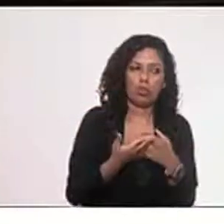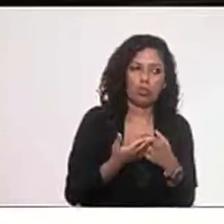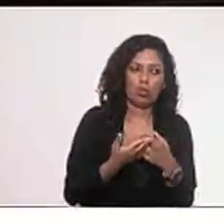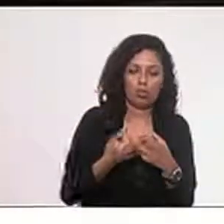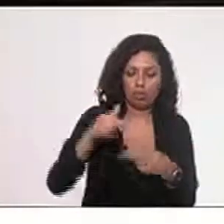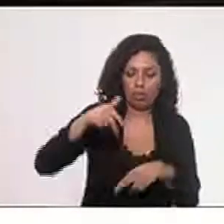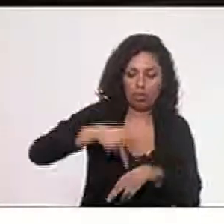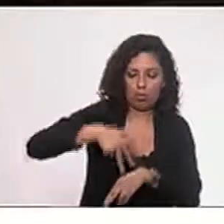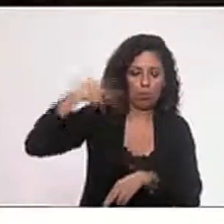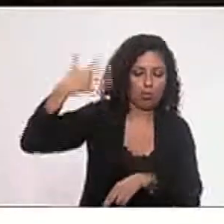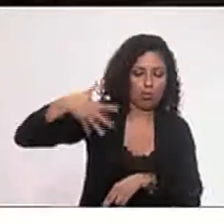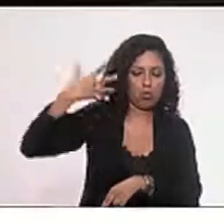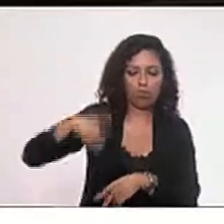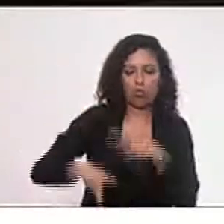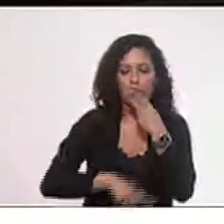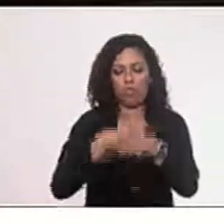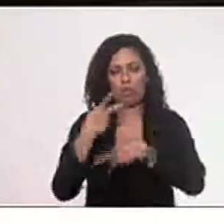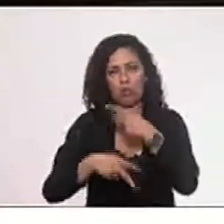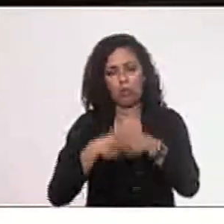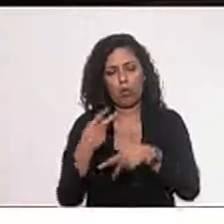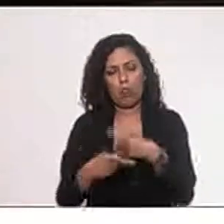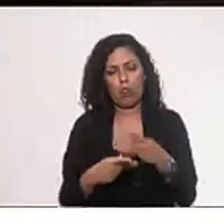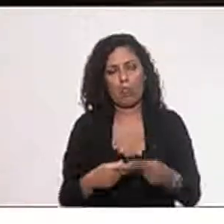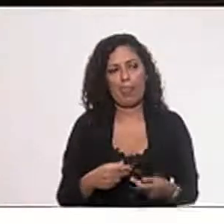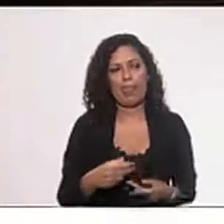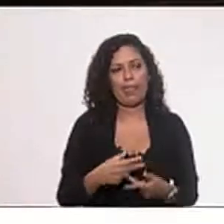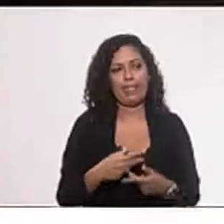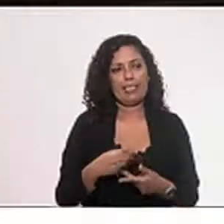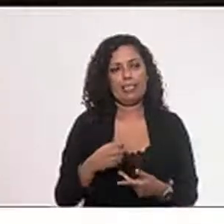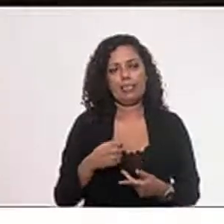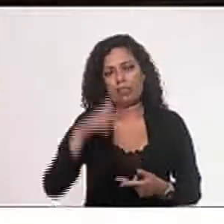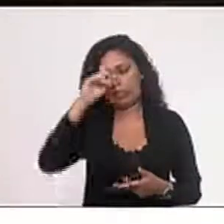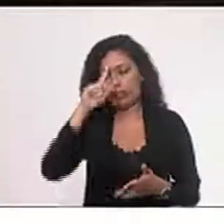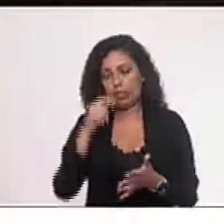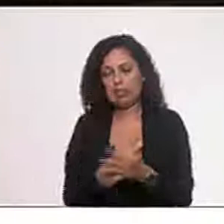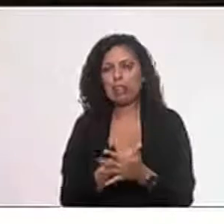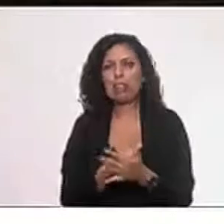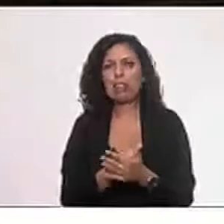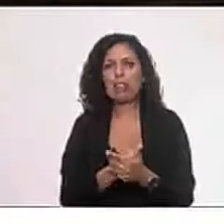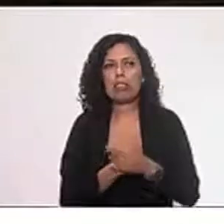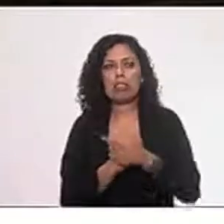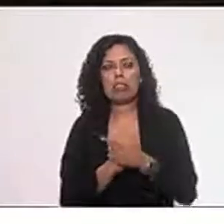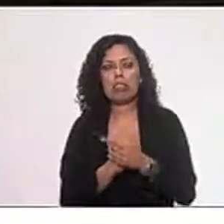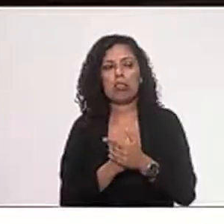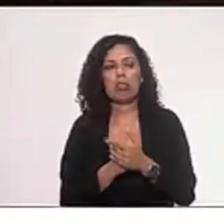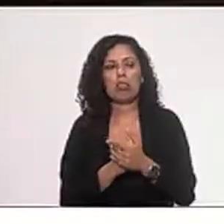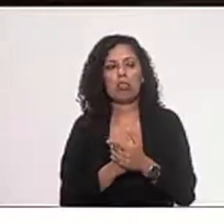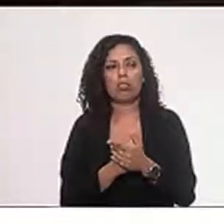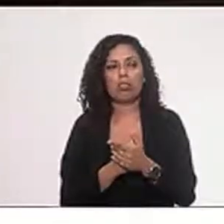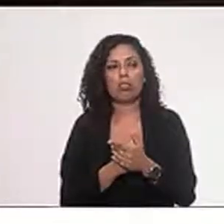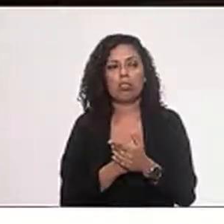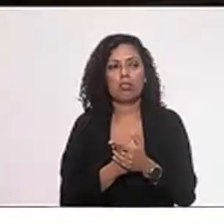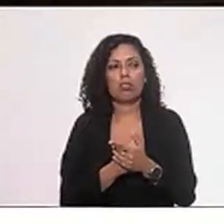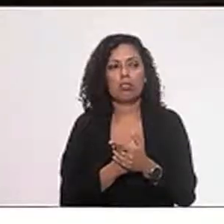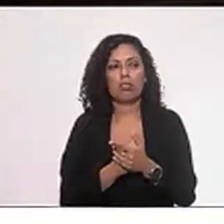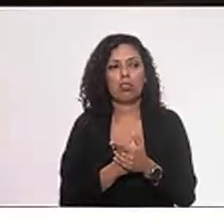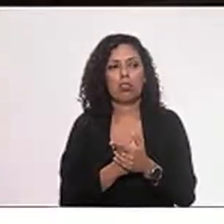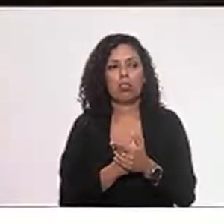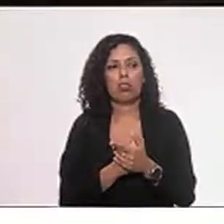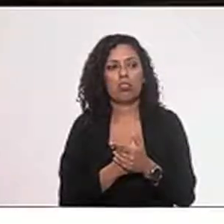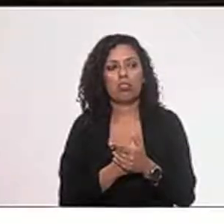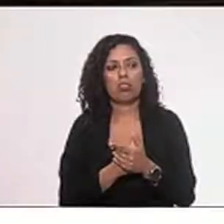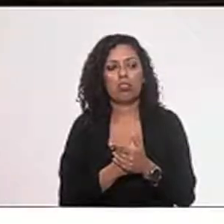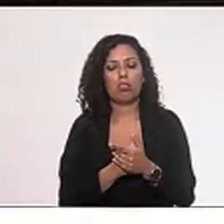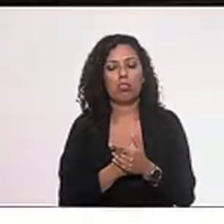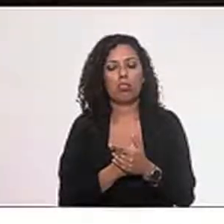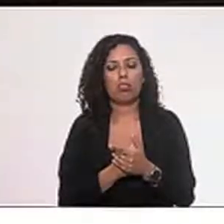tribuna questionou se essas ações tinham a ver com certo uma certa incompreensão